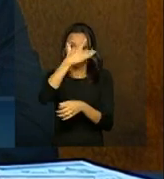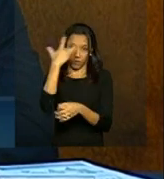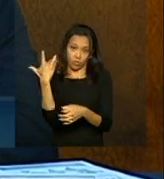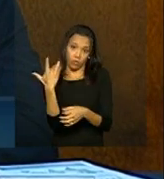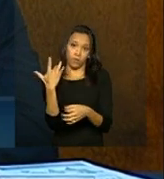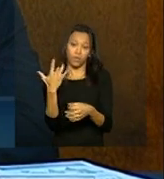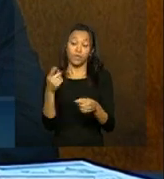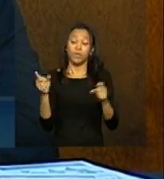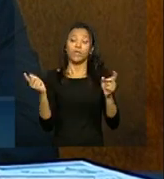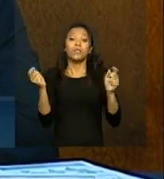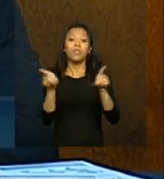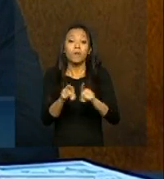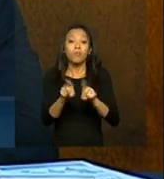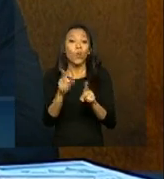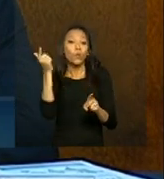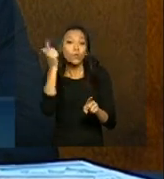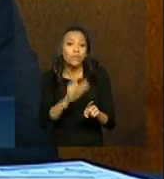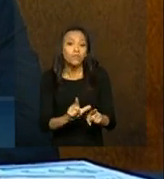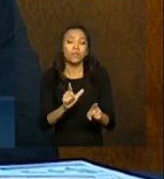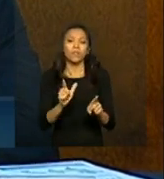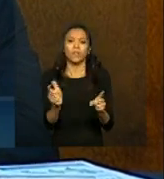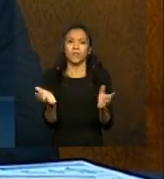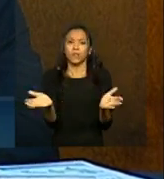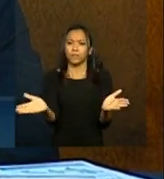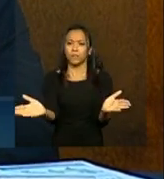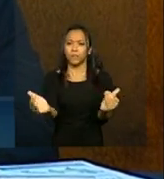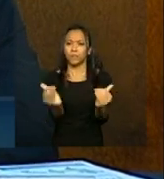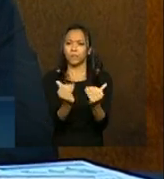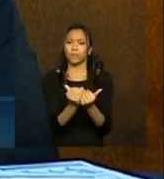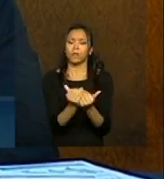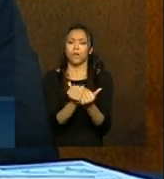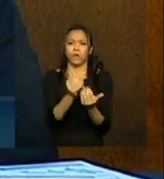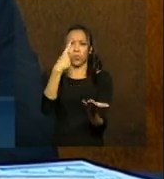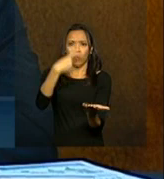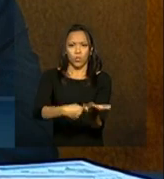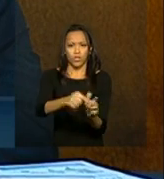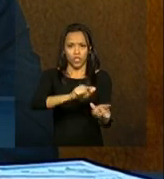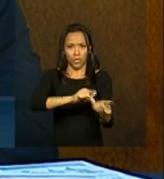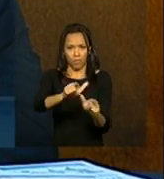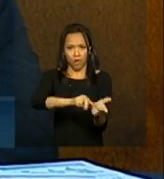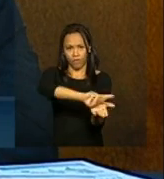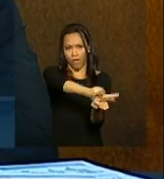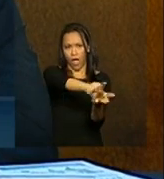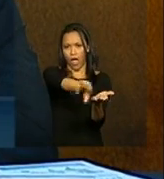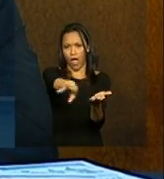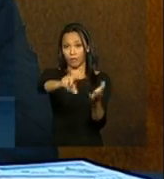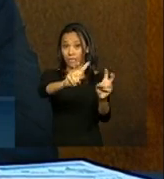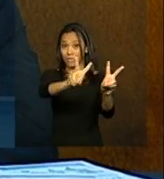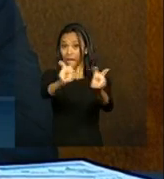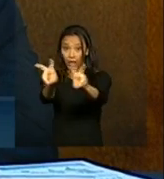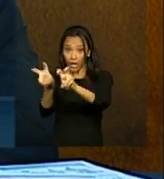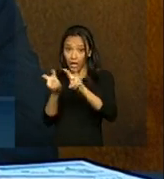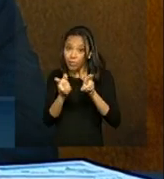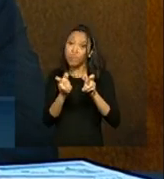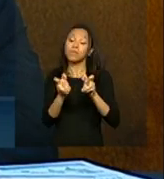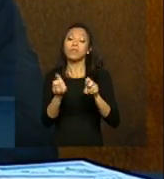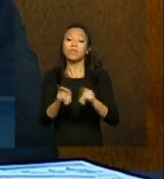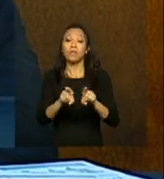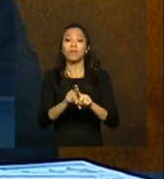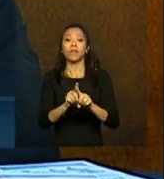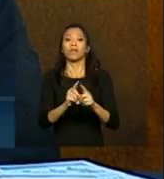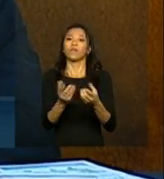e que consiga reunir a uma agenda transversal, seja do ponto de vista dos temas, seja do ponto de vista dos agentes de